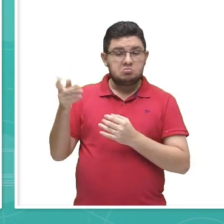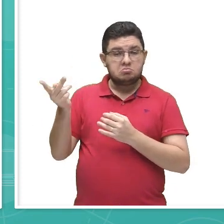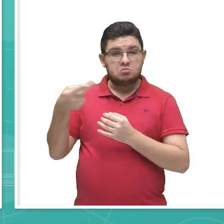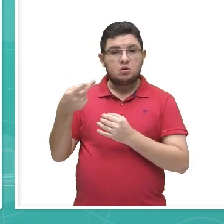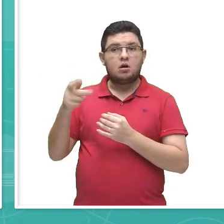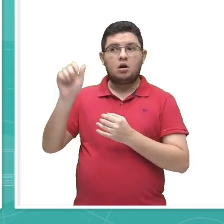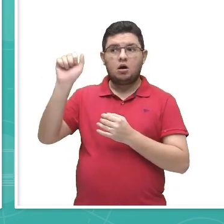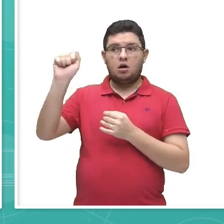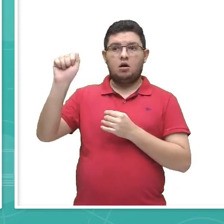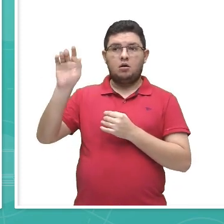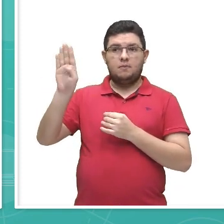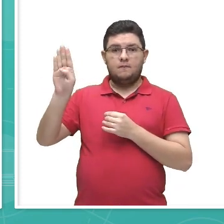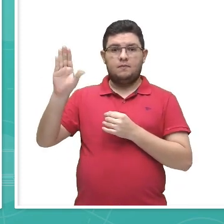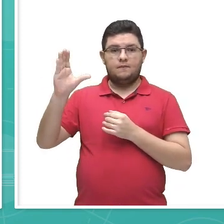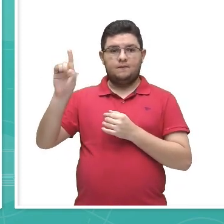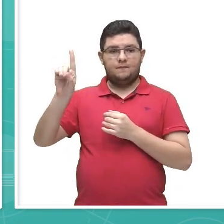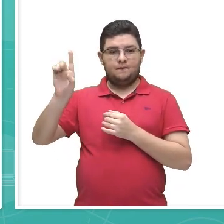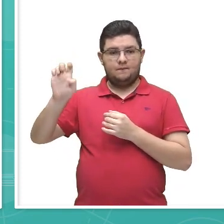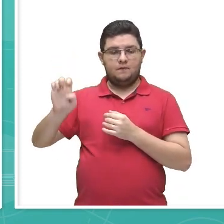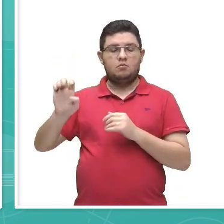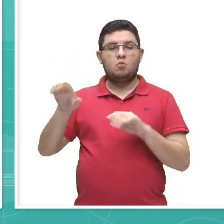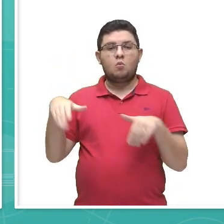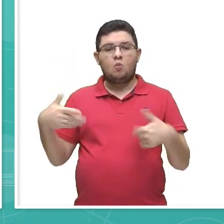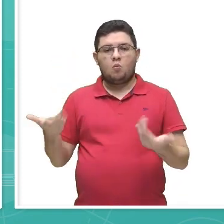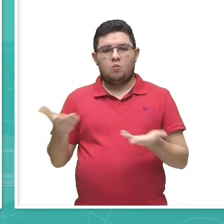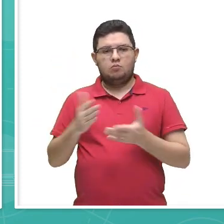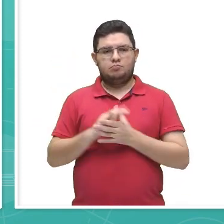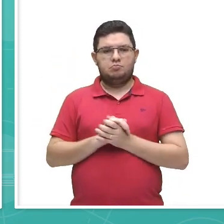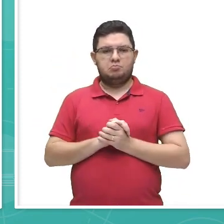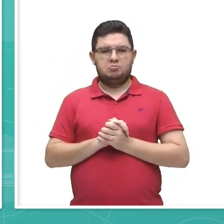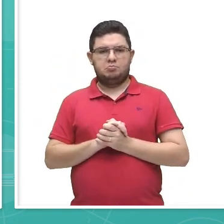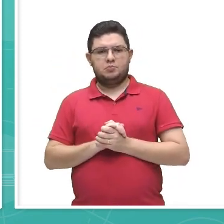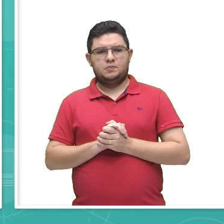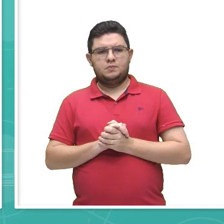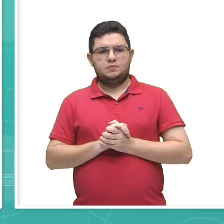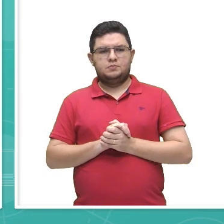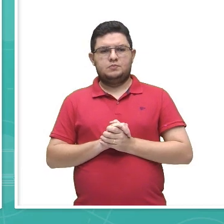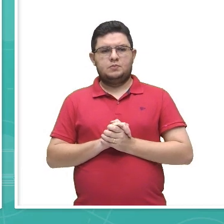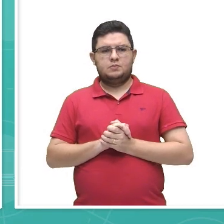aqui, né, na nossa frase. Vamos dar uma olhada.